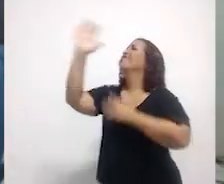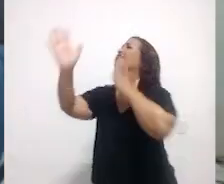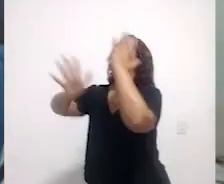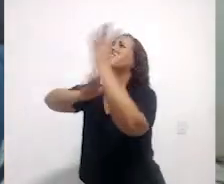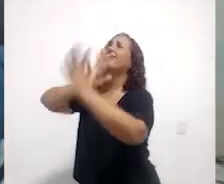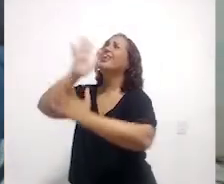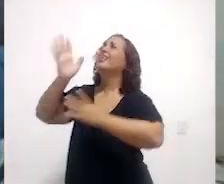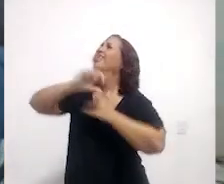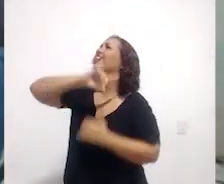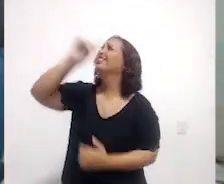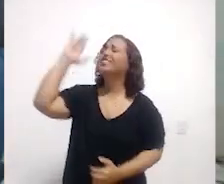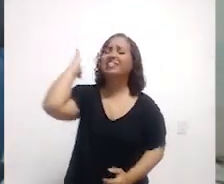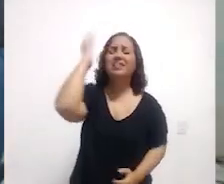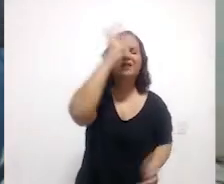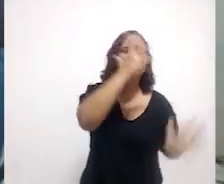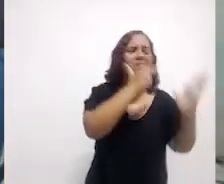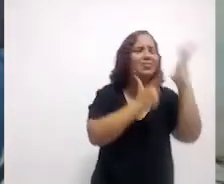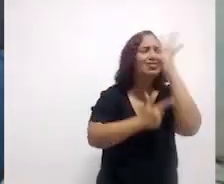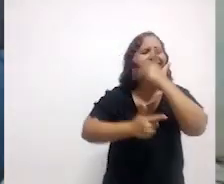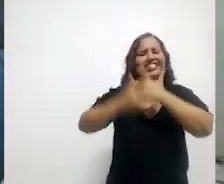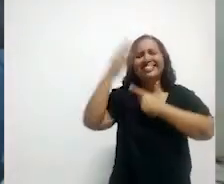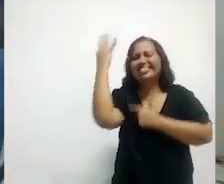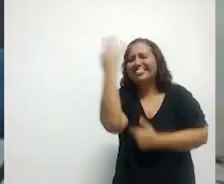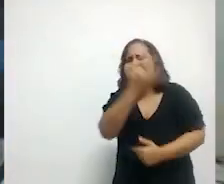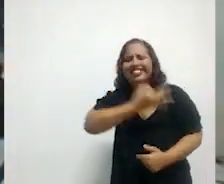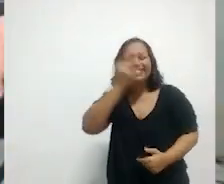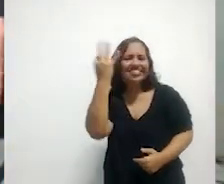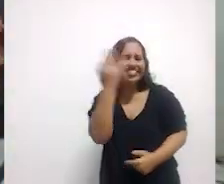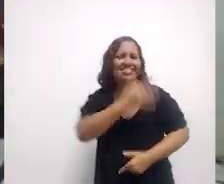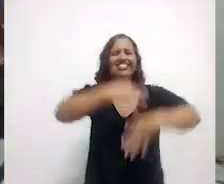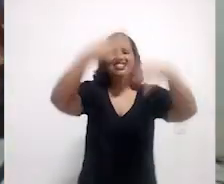Dizer que és formoso.